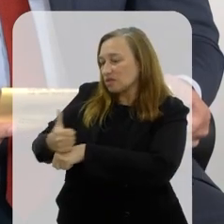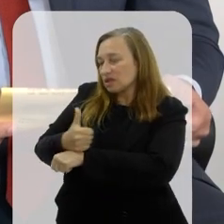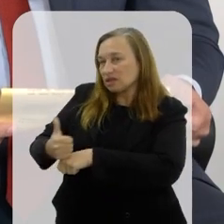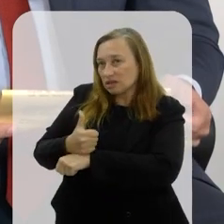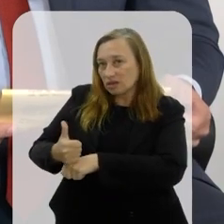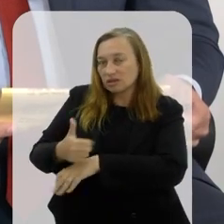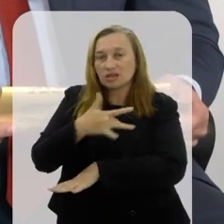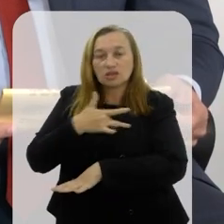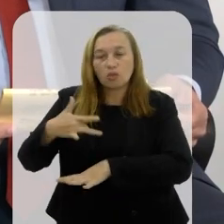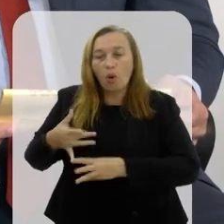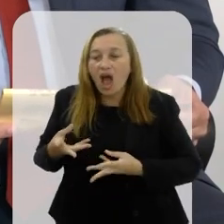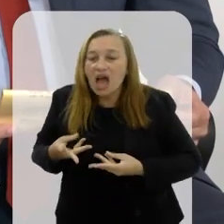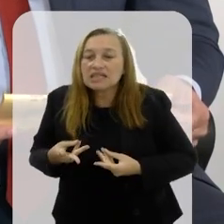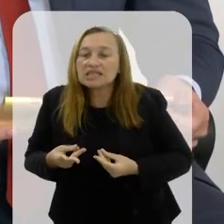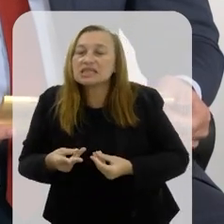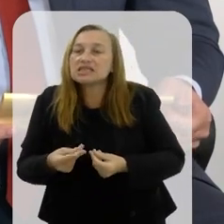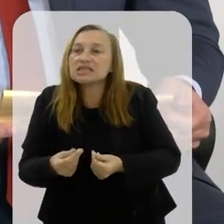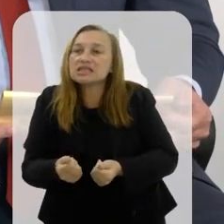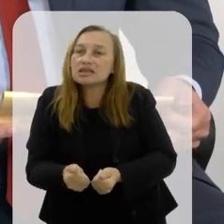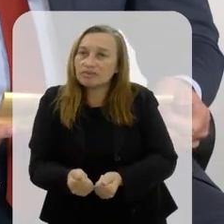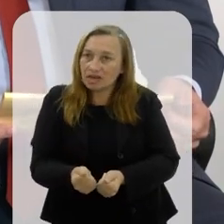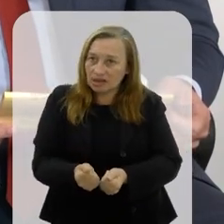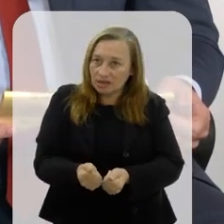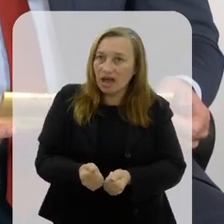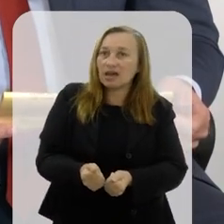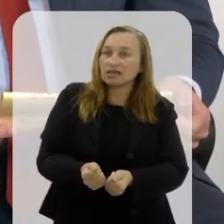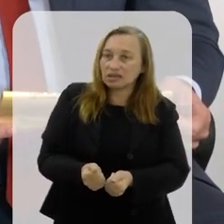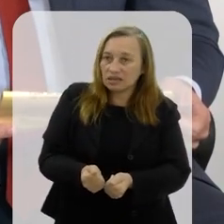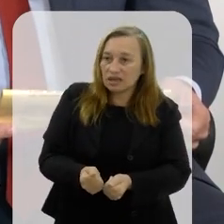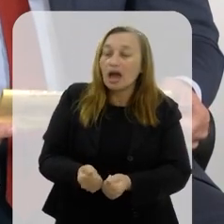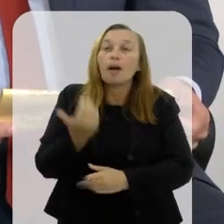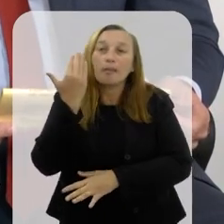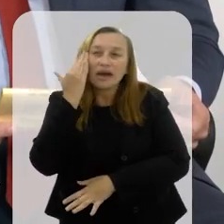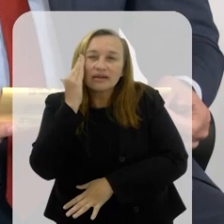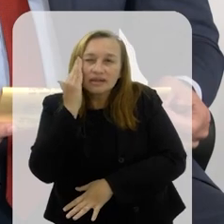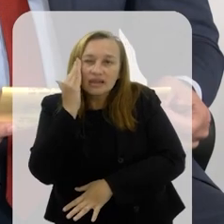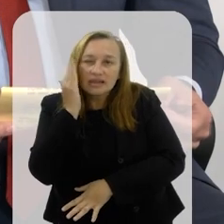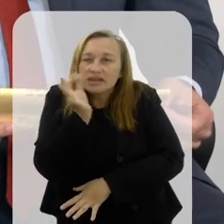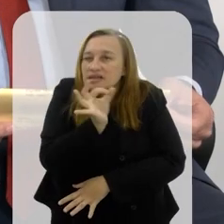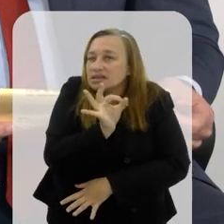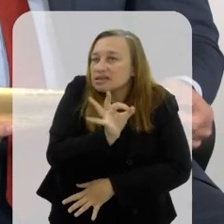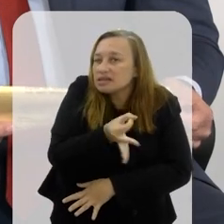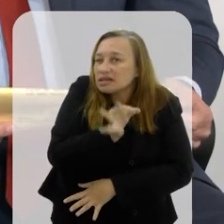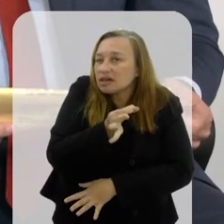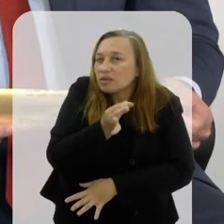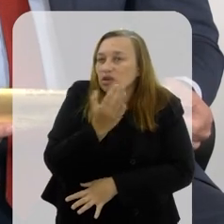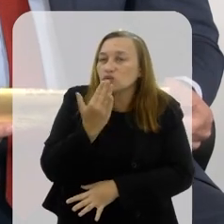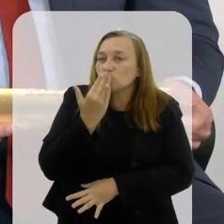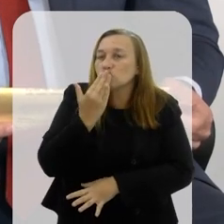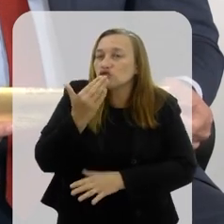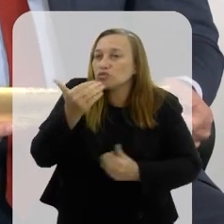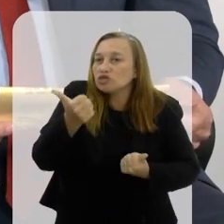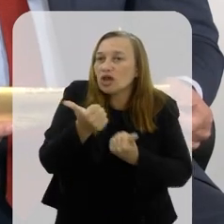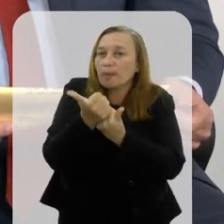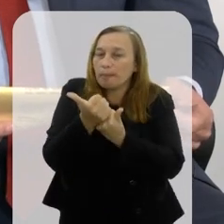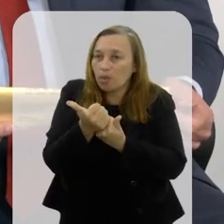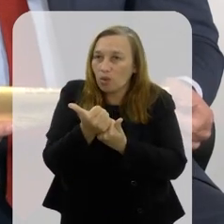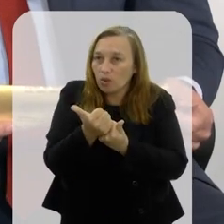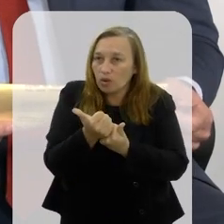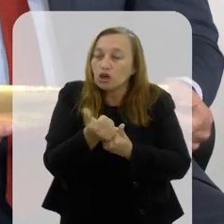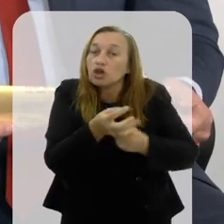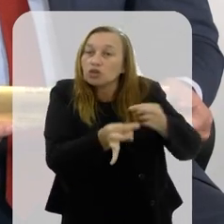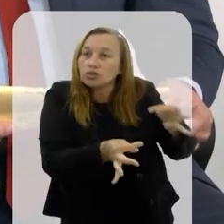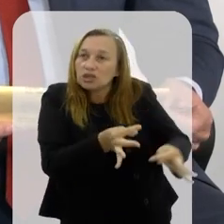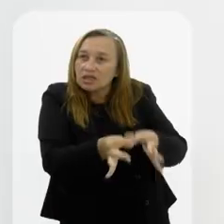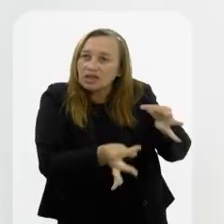profissional da saúde, a sua sensibilidade, a humanização, né? Para entender exatamente que tipo de